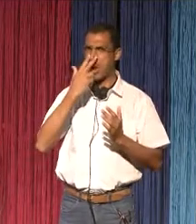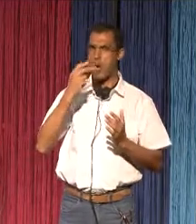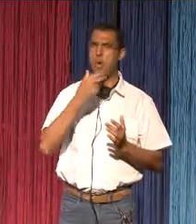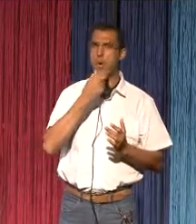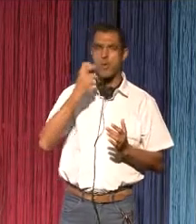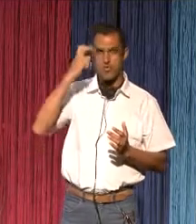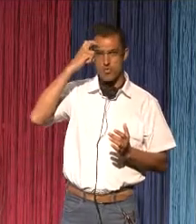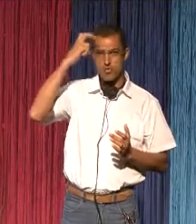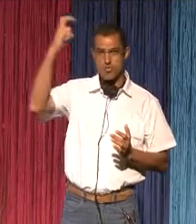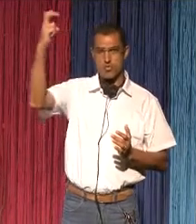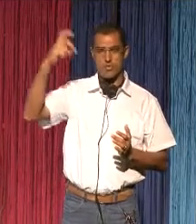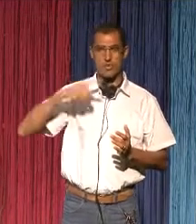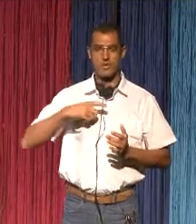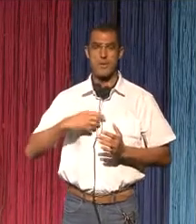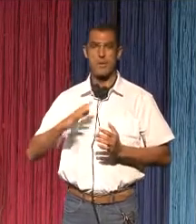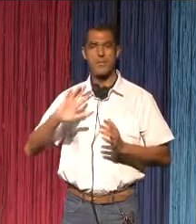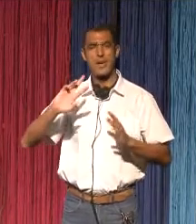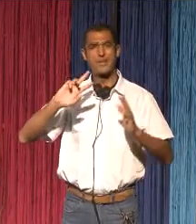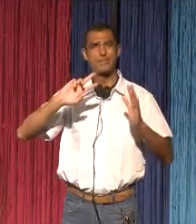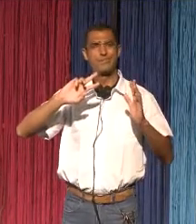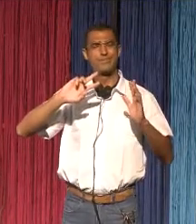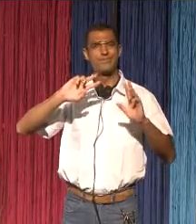Por outro lado, né, gente,